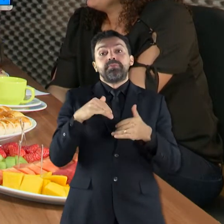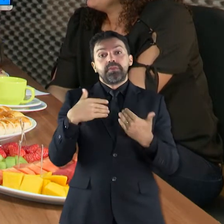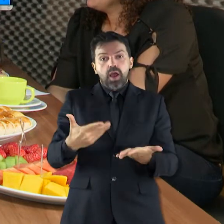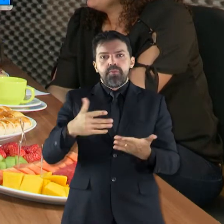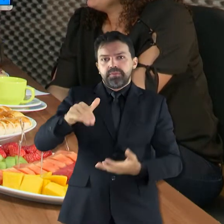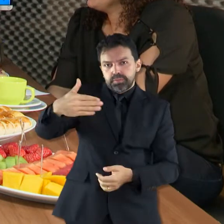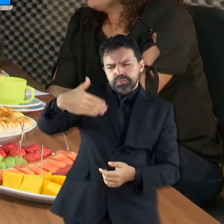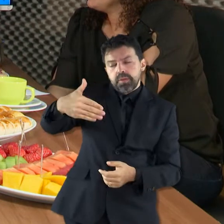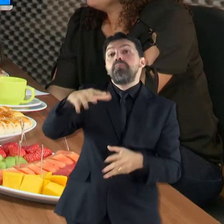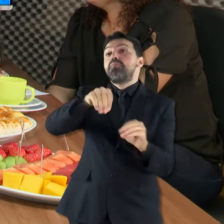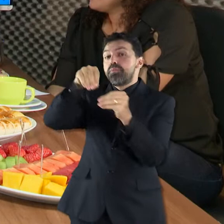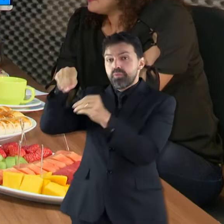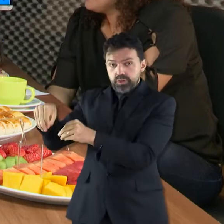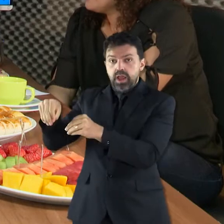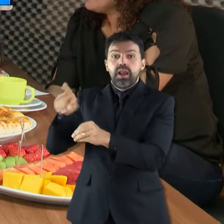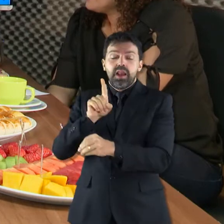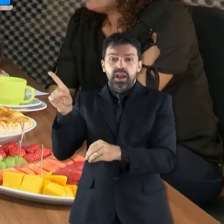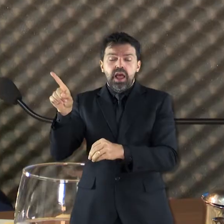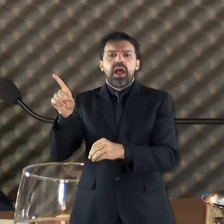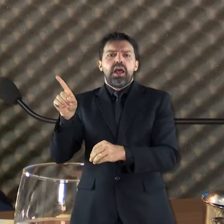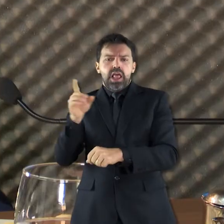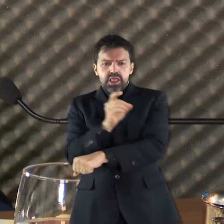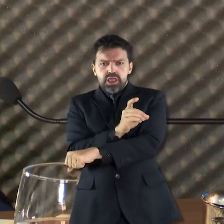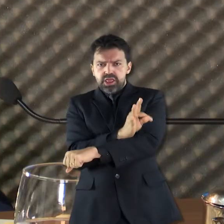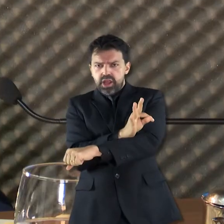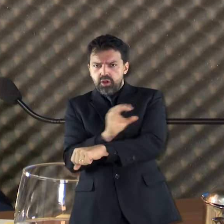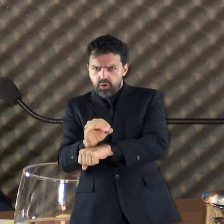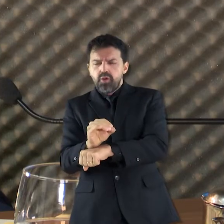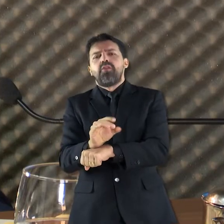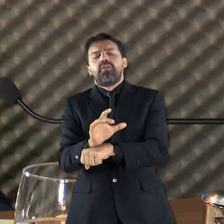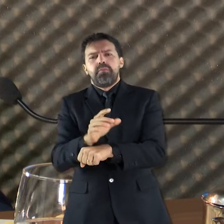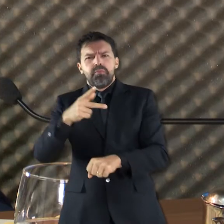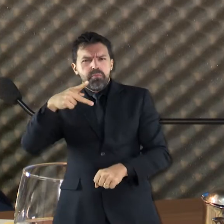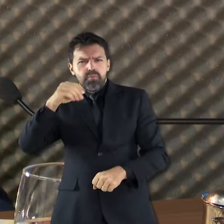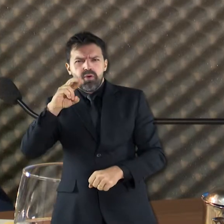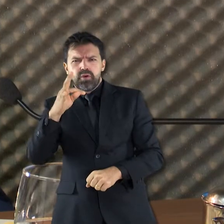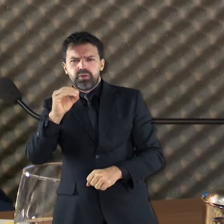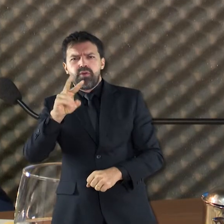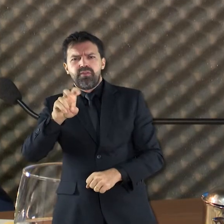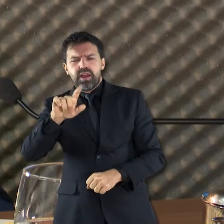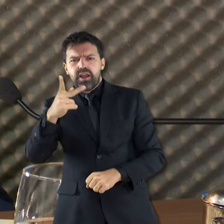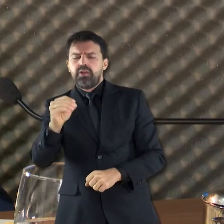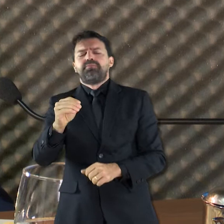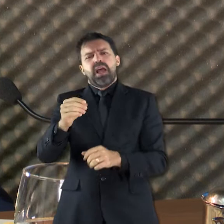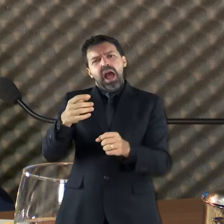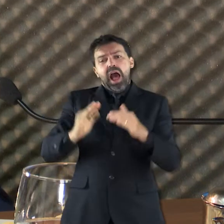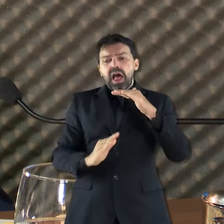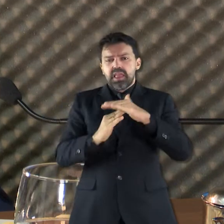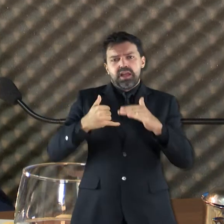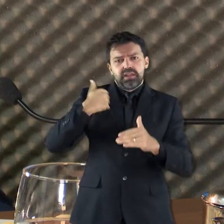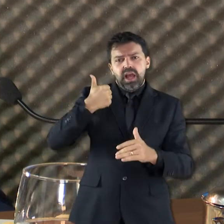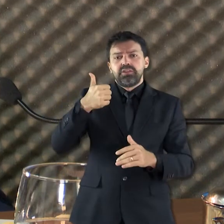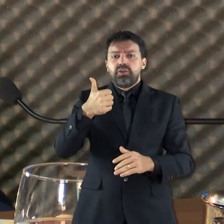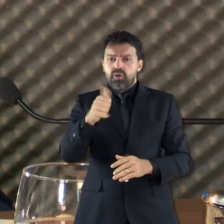Aí novamente transferido para Porto Velho, aí fiquei lá até 11 anos, aí nós fomos para Manaus. Chegamos